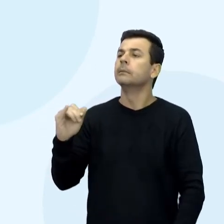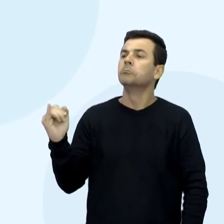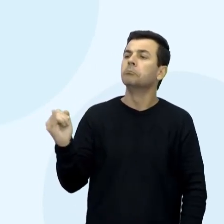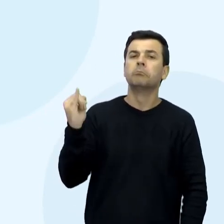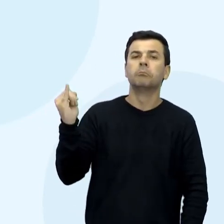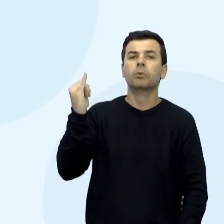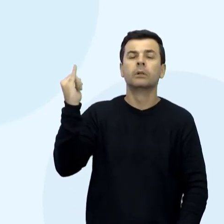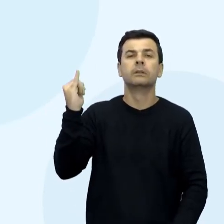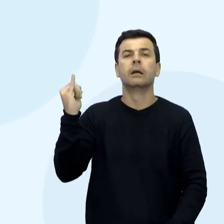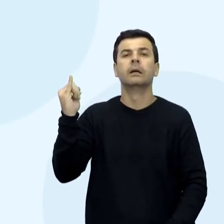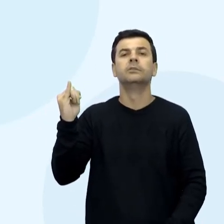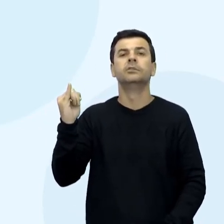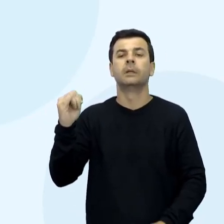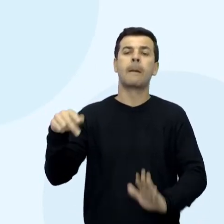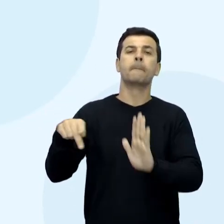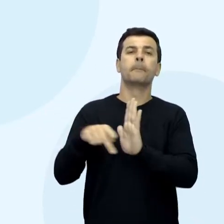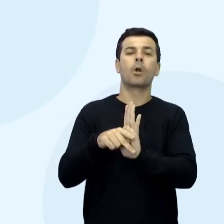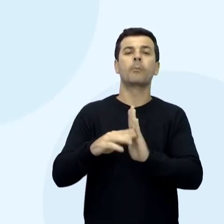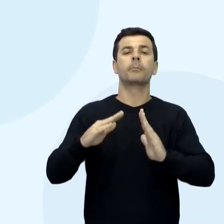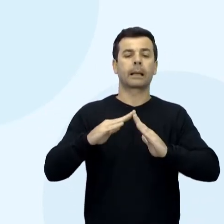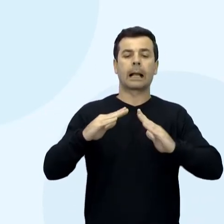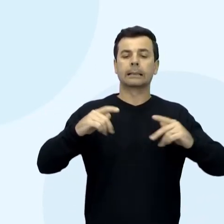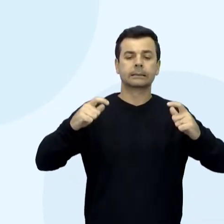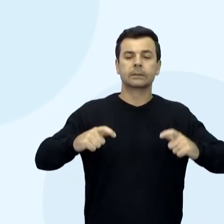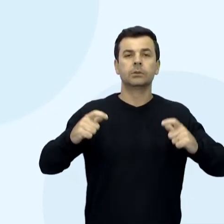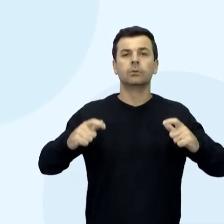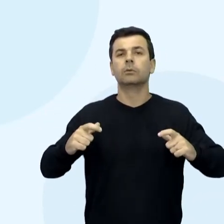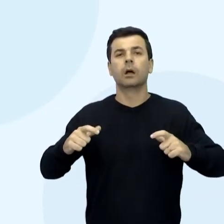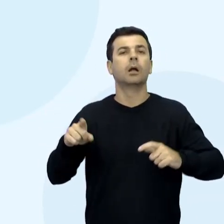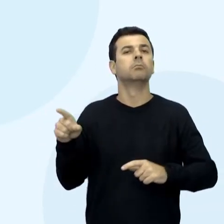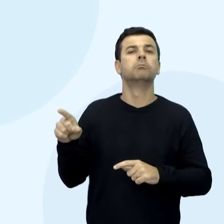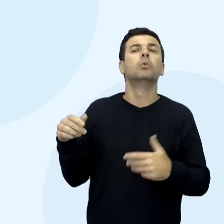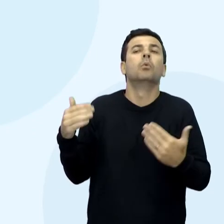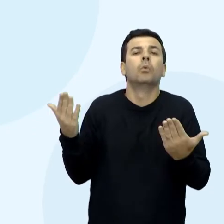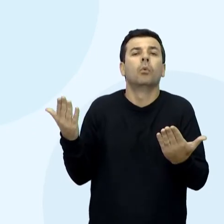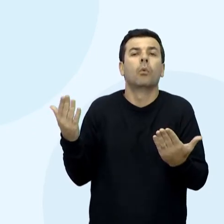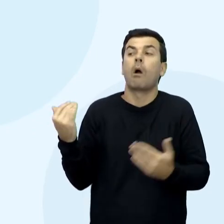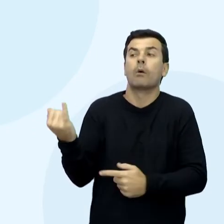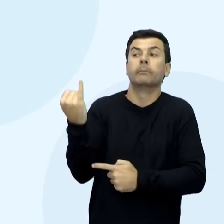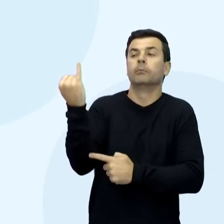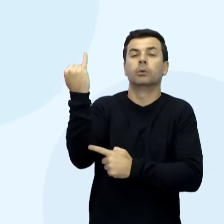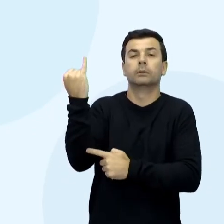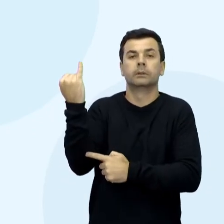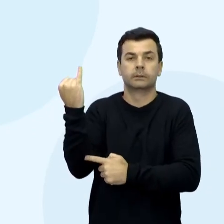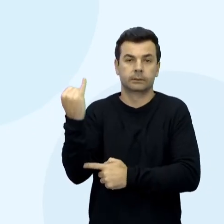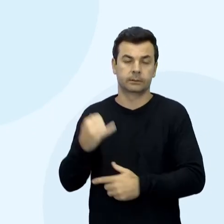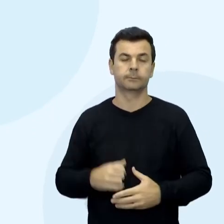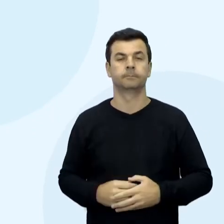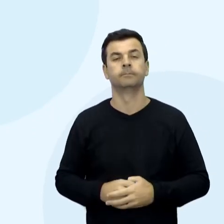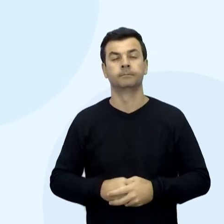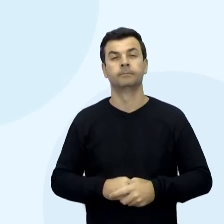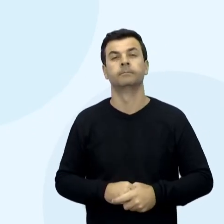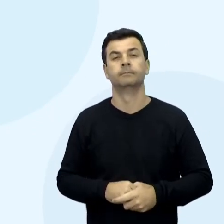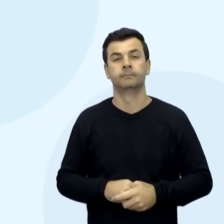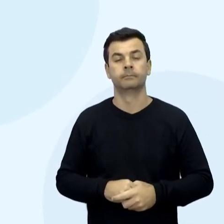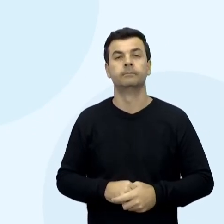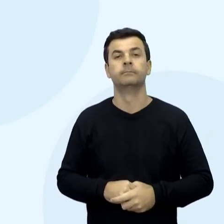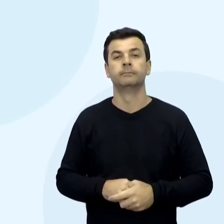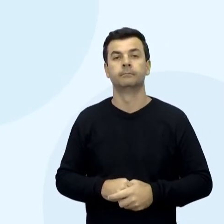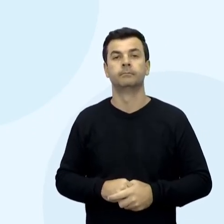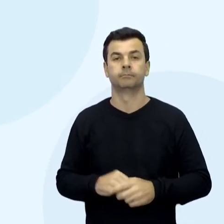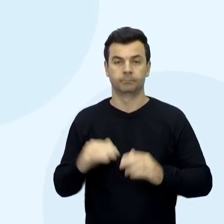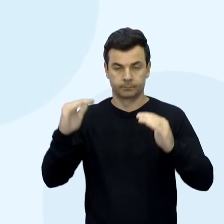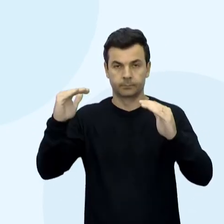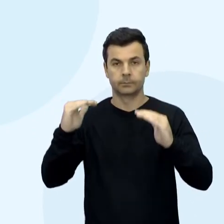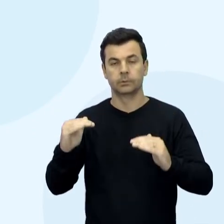seu local de origem? Tá? Então, qual que é a importância desse patrimônio material que você vai pesquisar? Aí a nossa